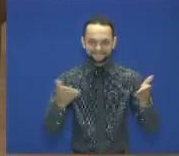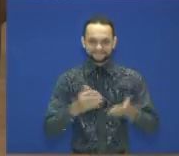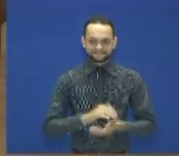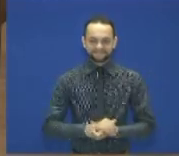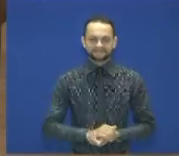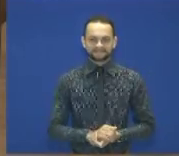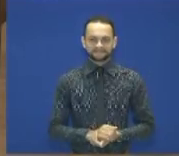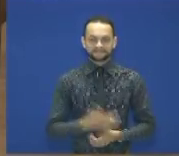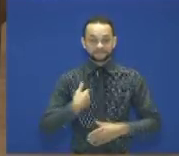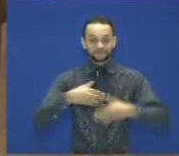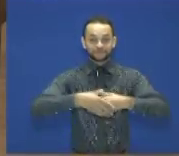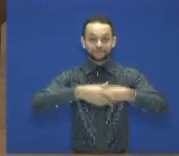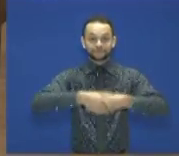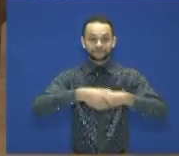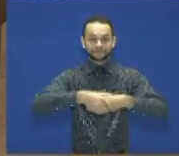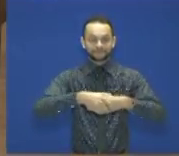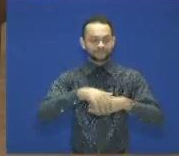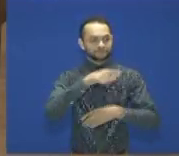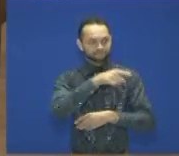Cumprimento o magnífico reitor